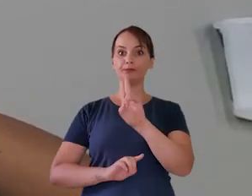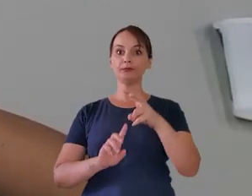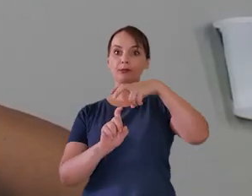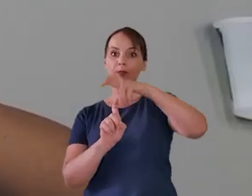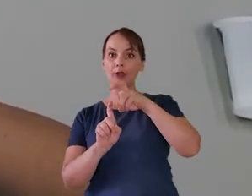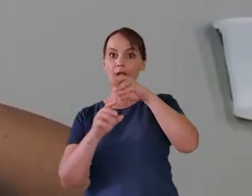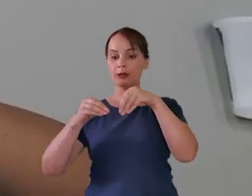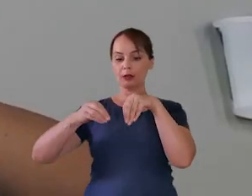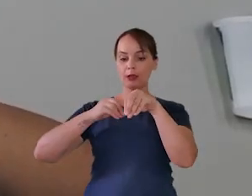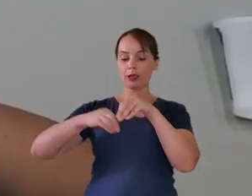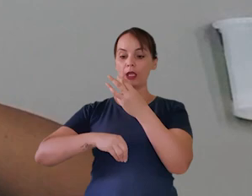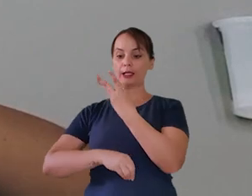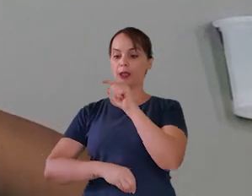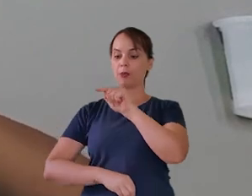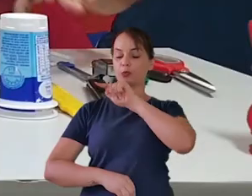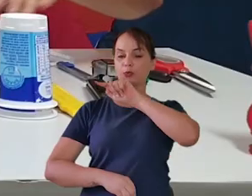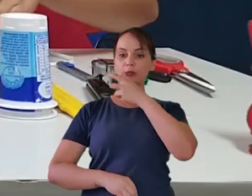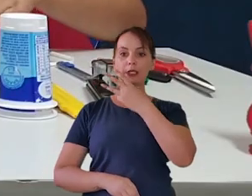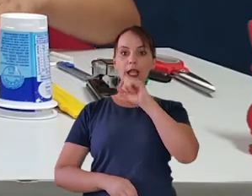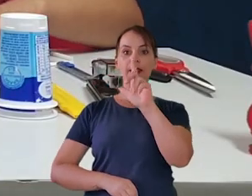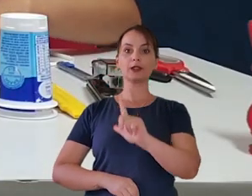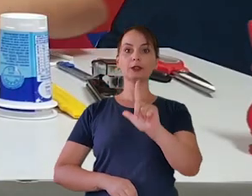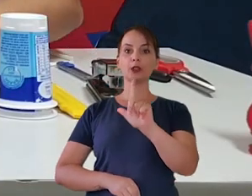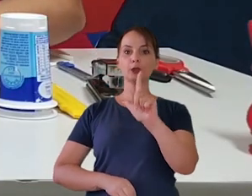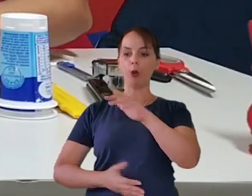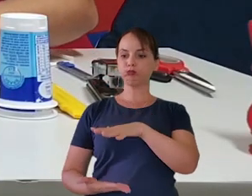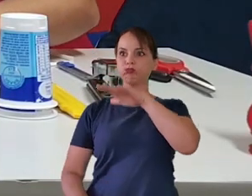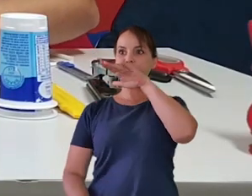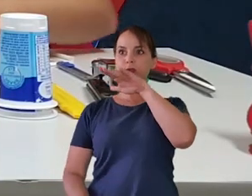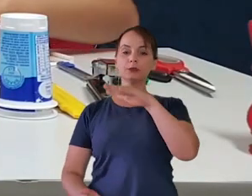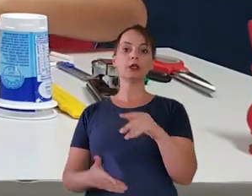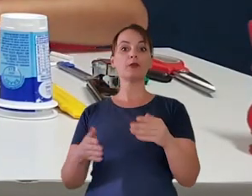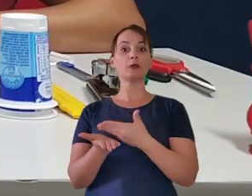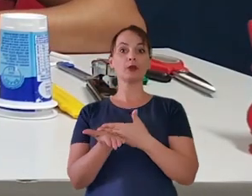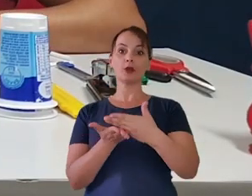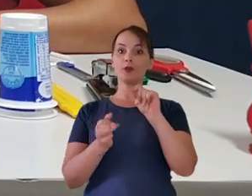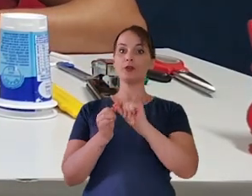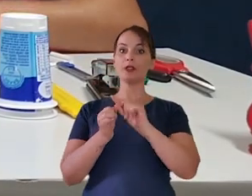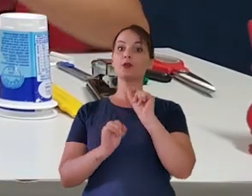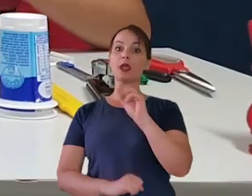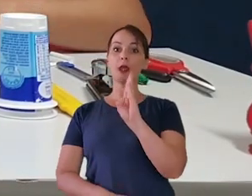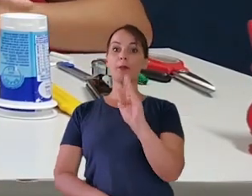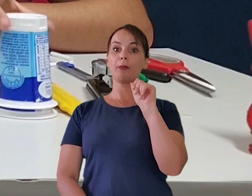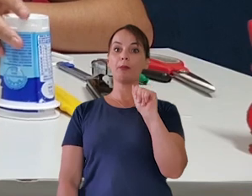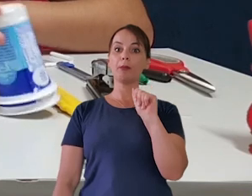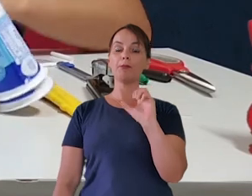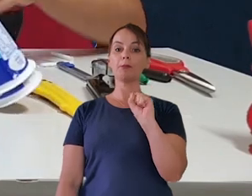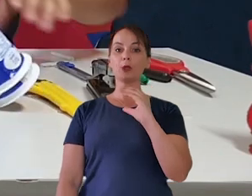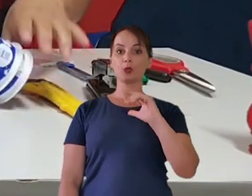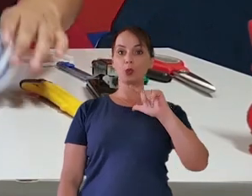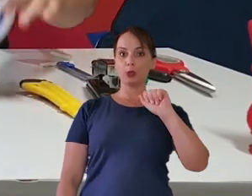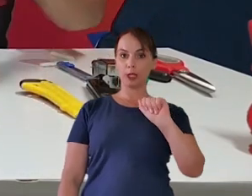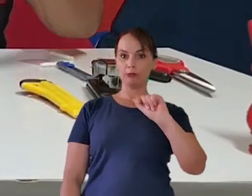de 3,3 litros. Vamos iniciar fazendo a báscula. Então,